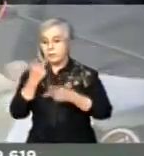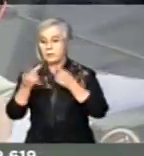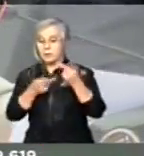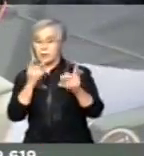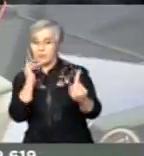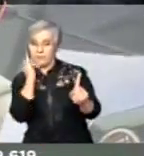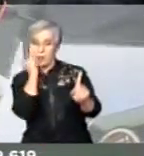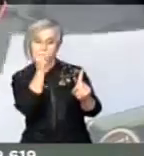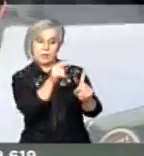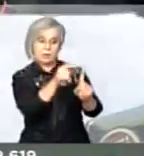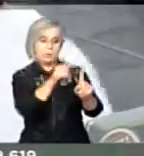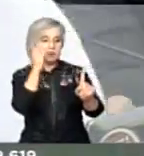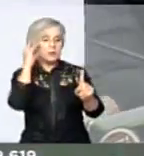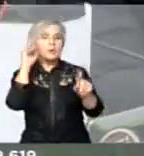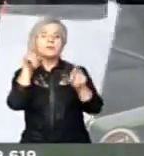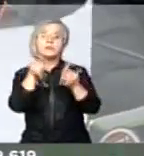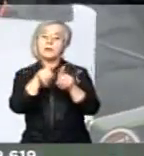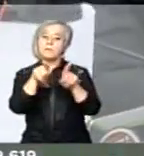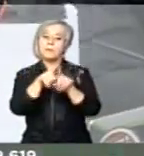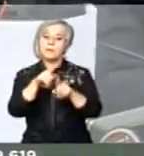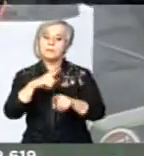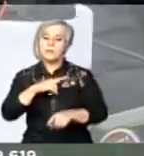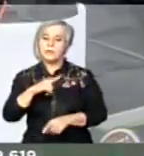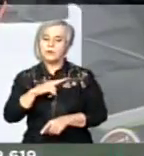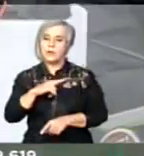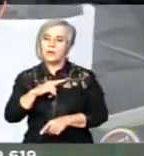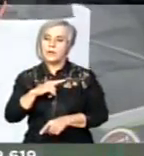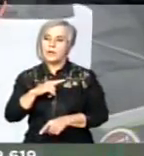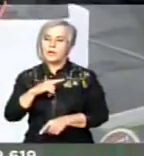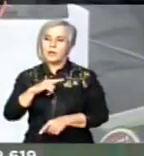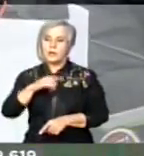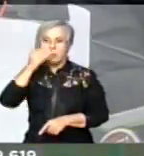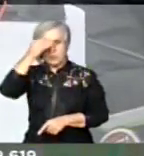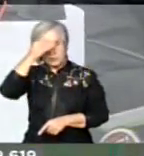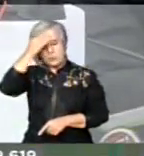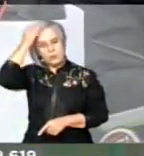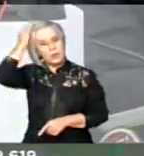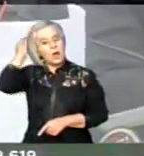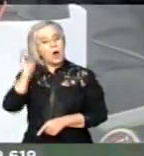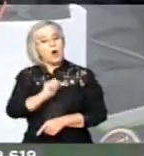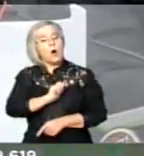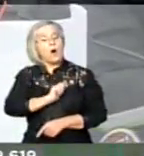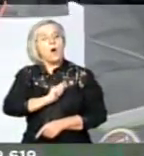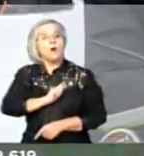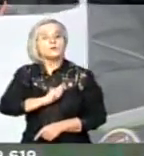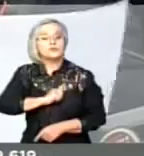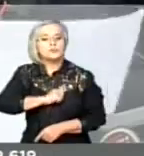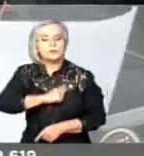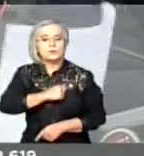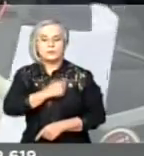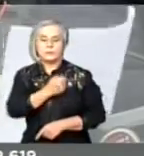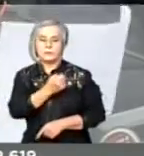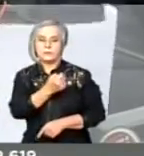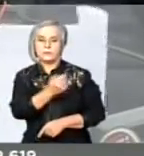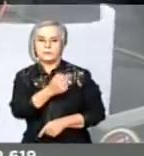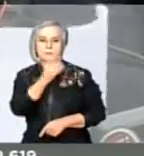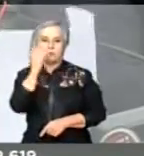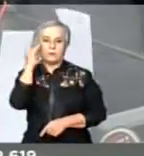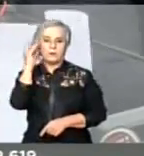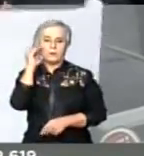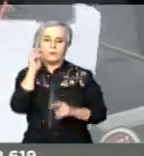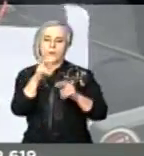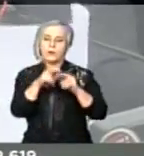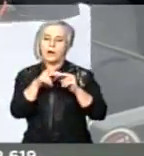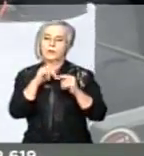Dilma também incorporam o seguinte: o ódio que Cunha tem a ela porque ela desmontou o esquema em Furnas. E nós, lá do Rio de Janeiro,